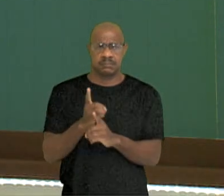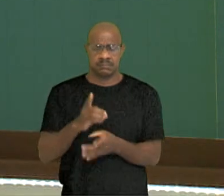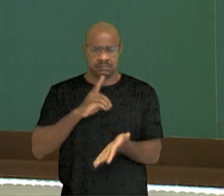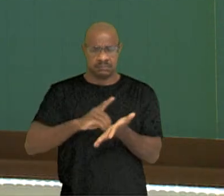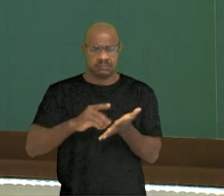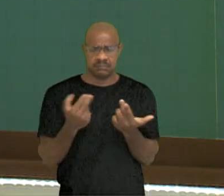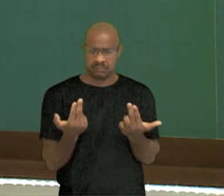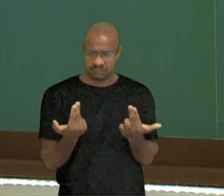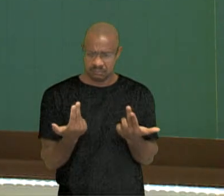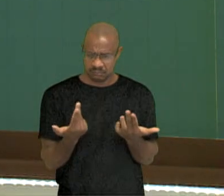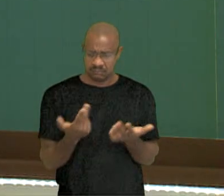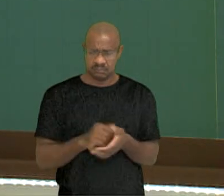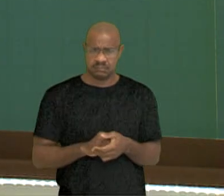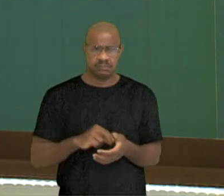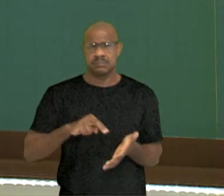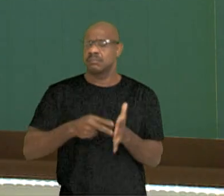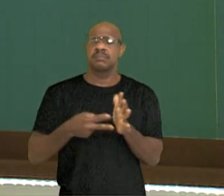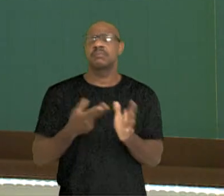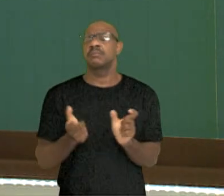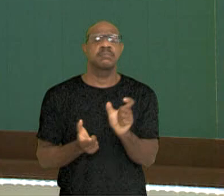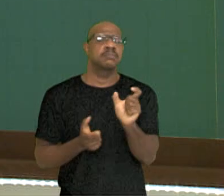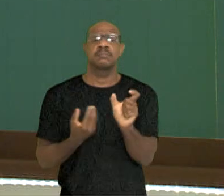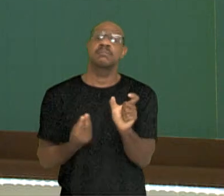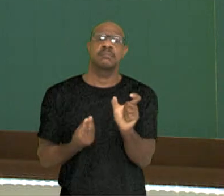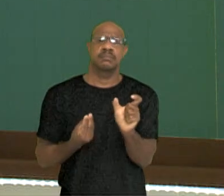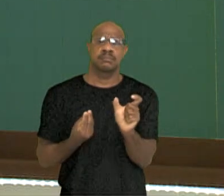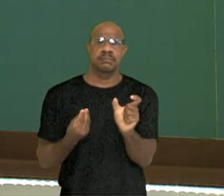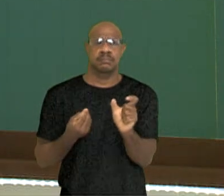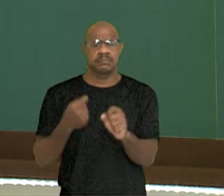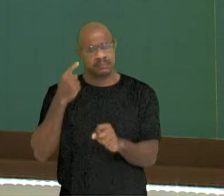dicionário? Vamos pensar um pouquinho e eu volto já